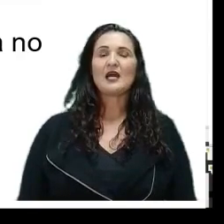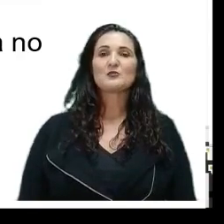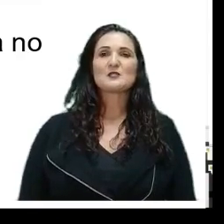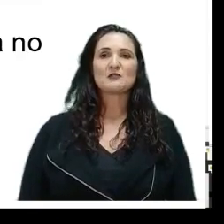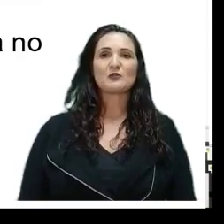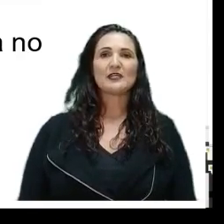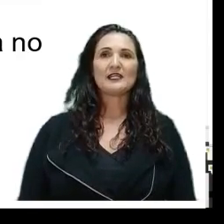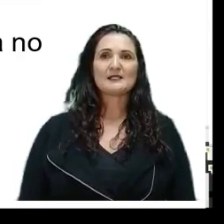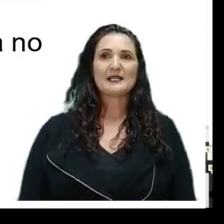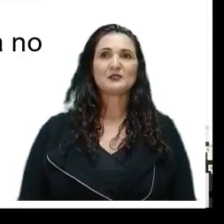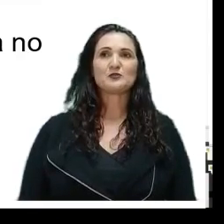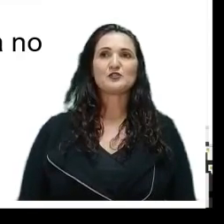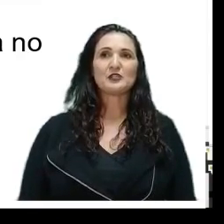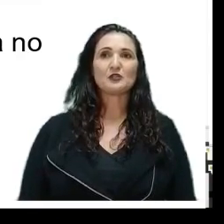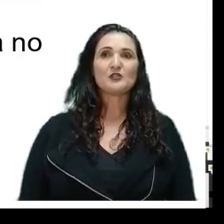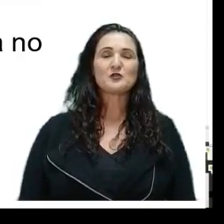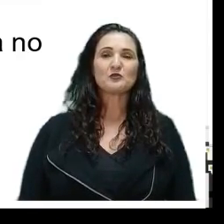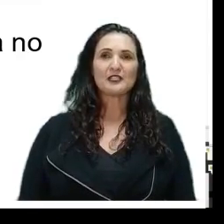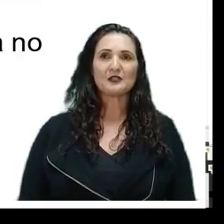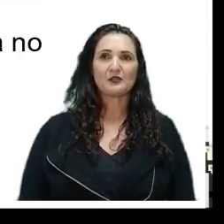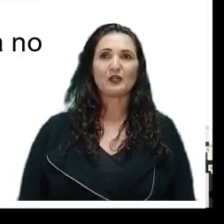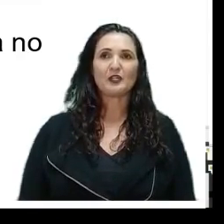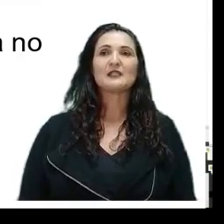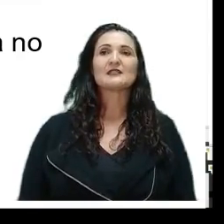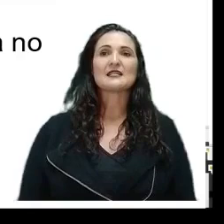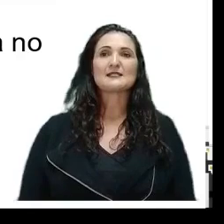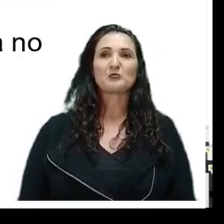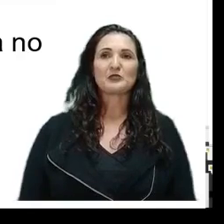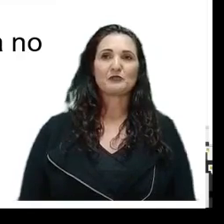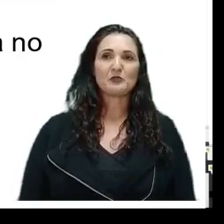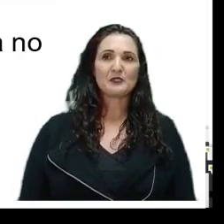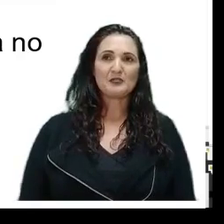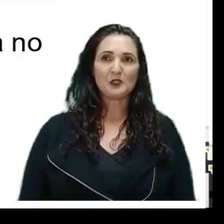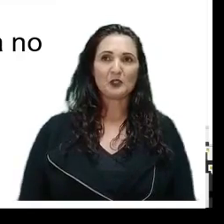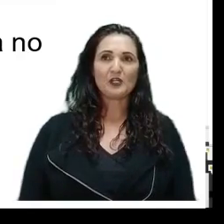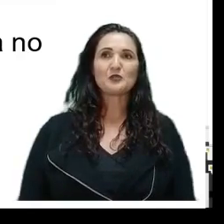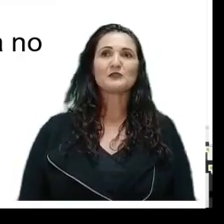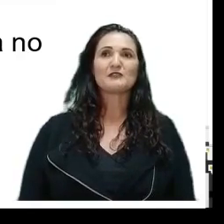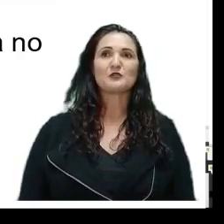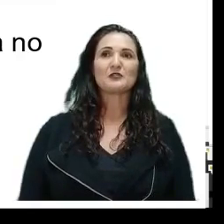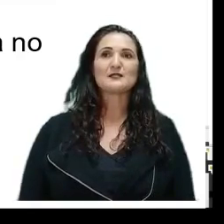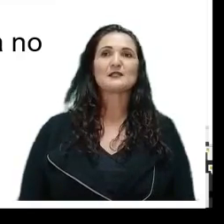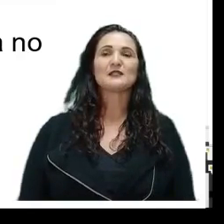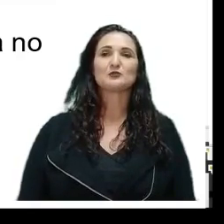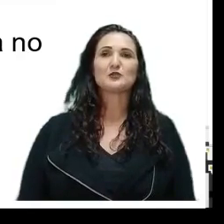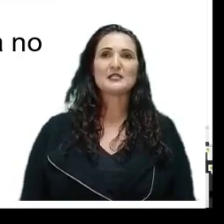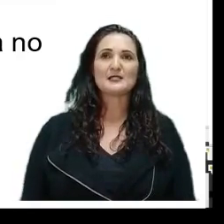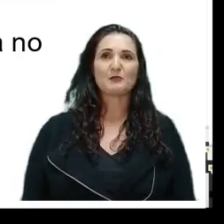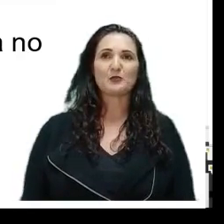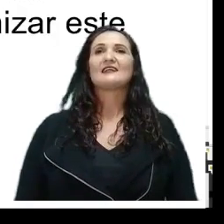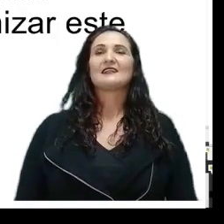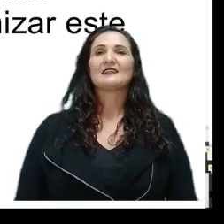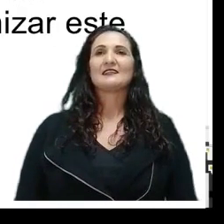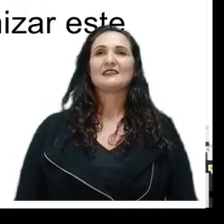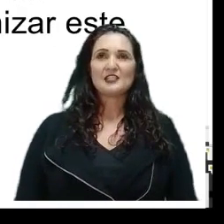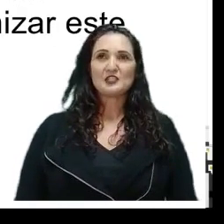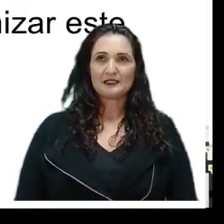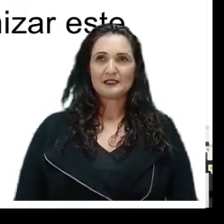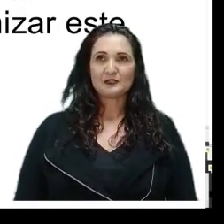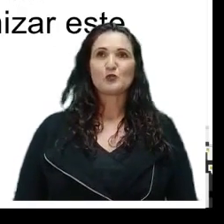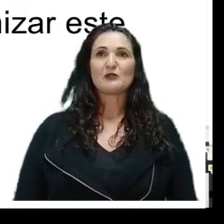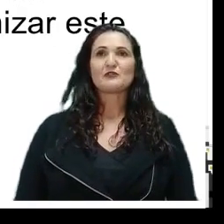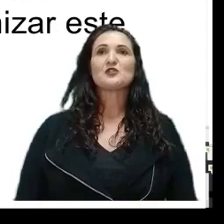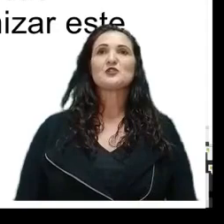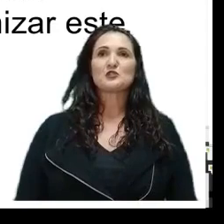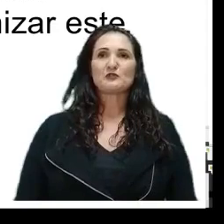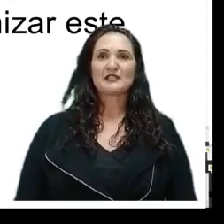é possível realizar um diagnóstico do território, traçar um perfil epidemiológico da violência no município. Identificando